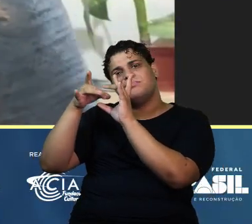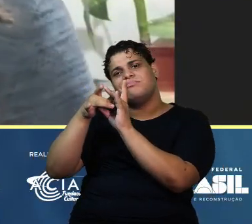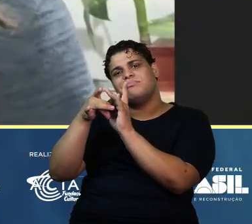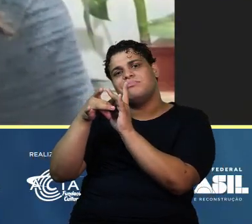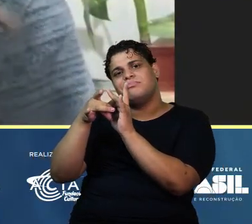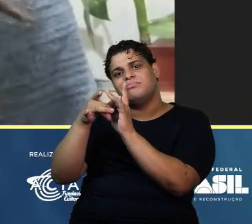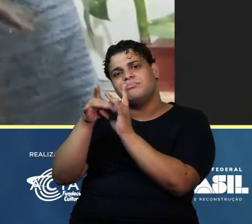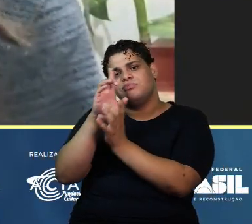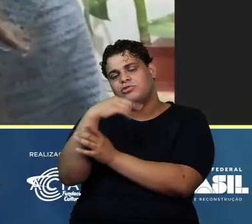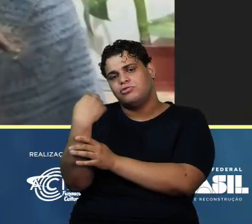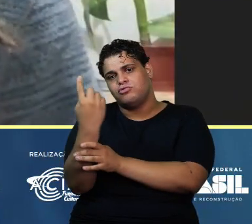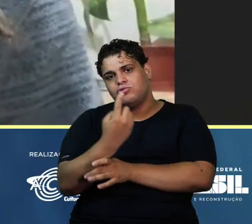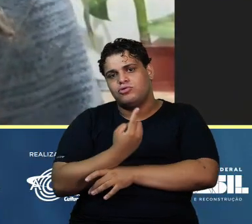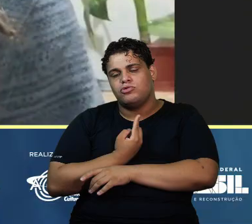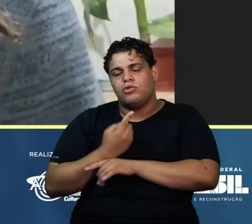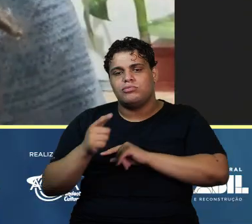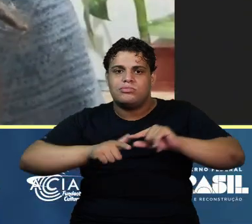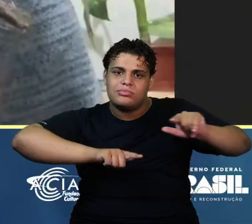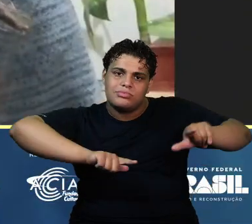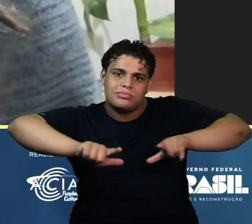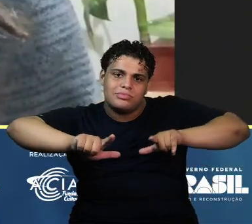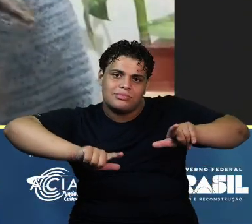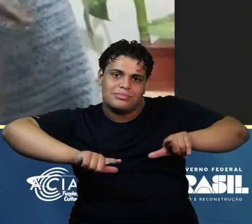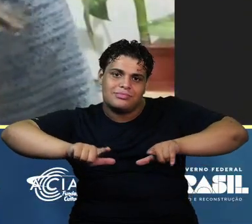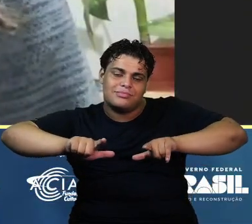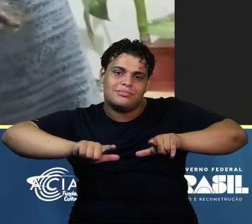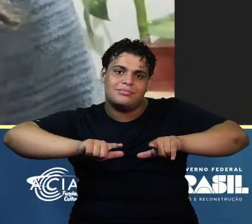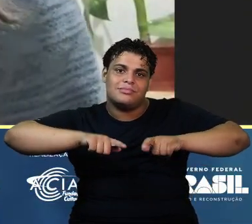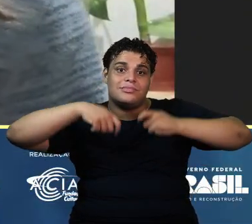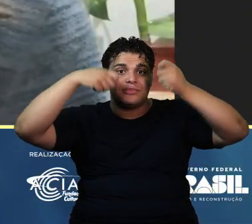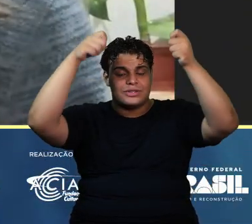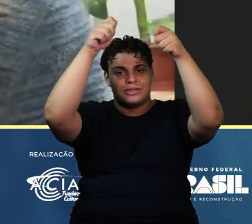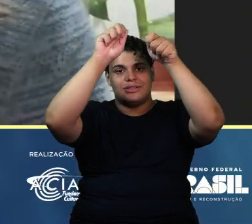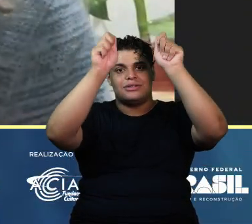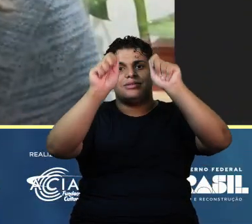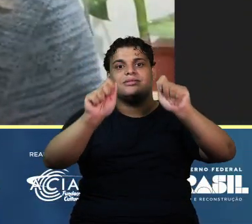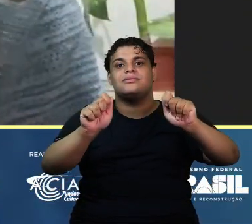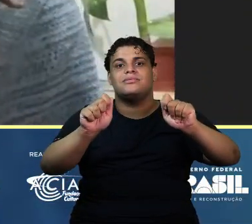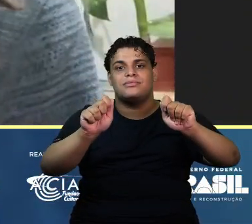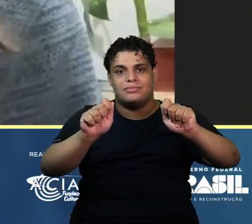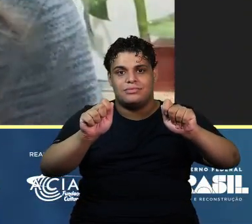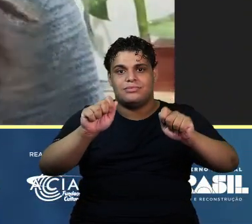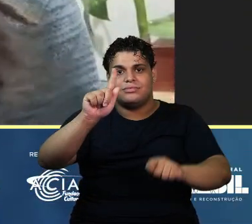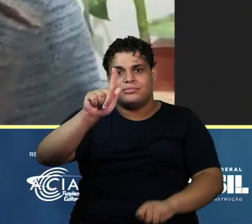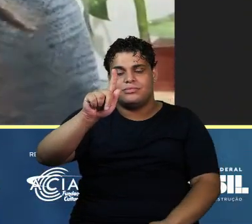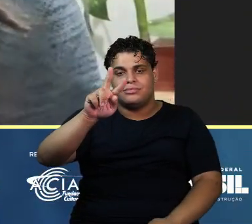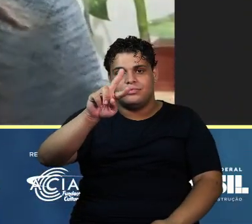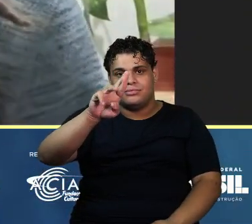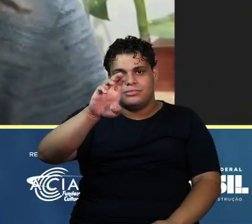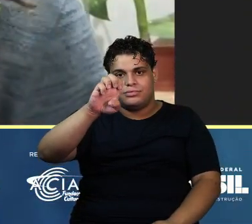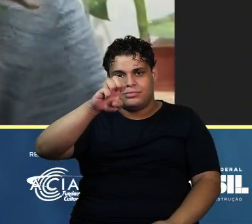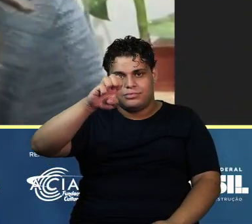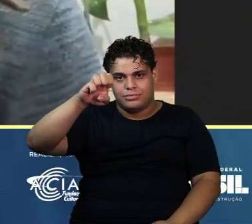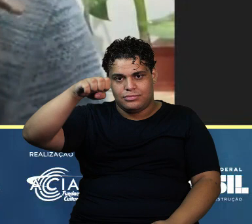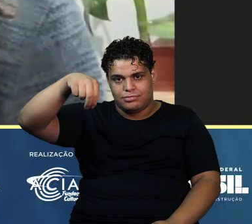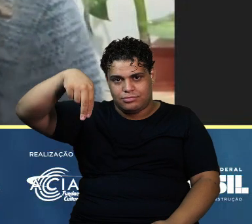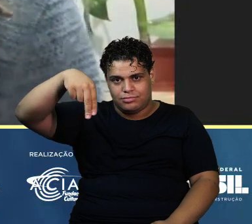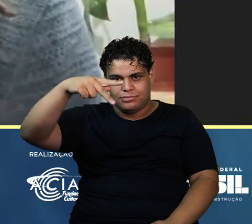dos nossos trabalhos é a arte, né? Tá no Greenpeace, tá no DNA do